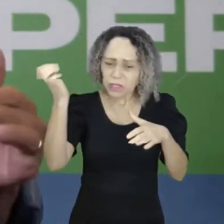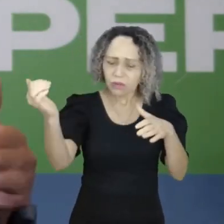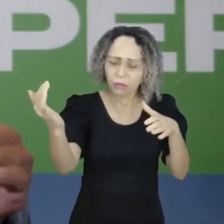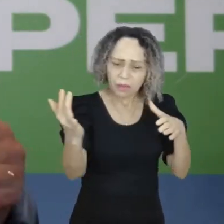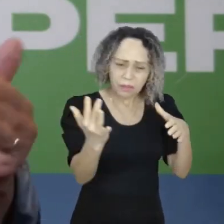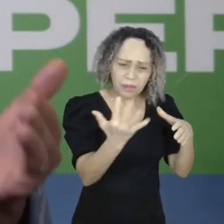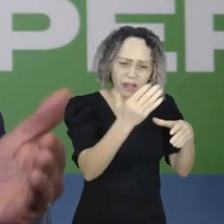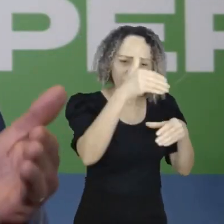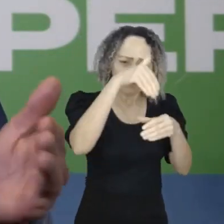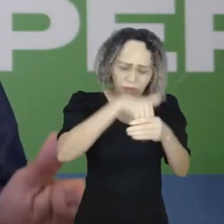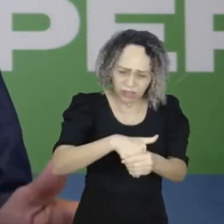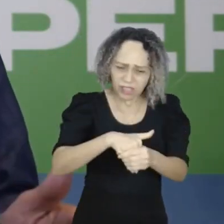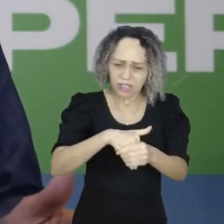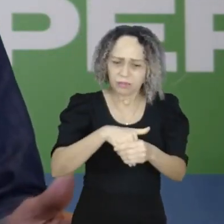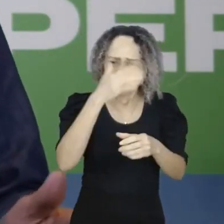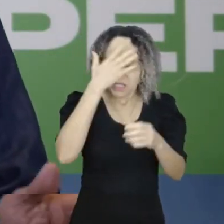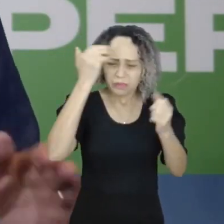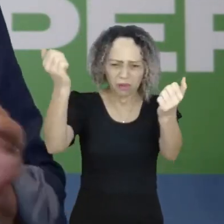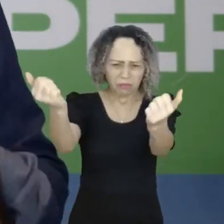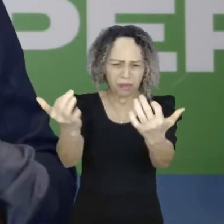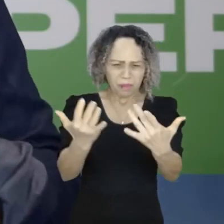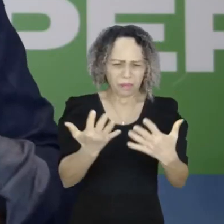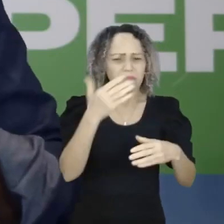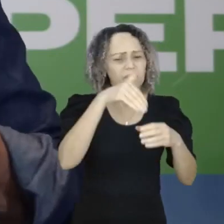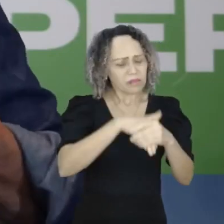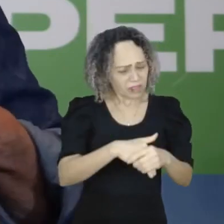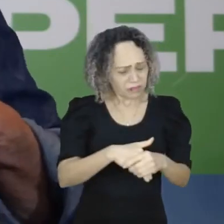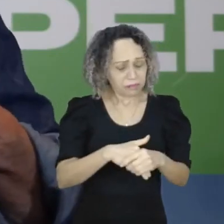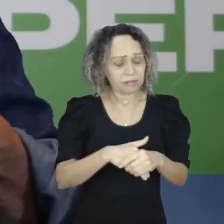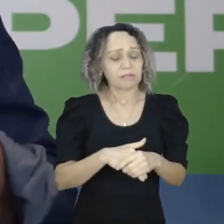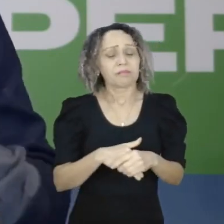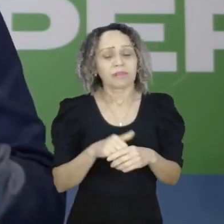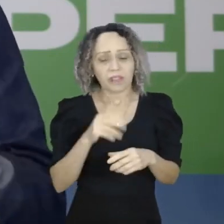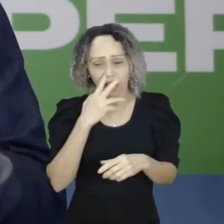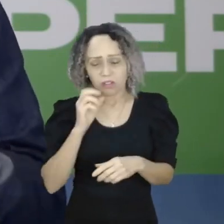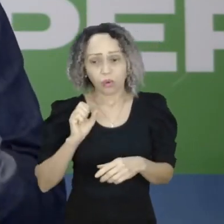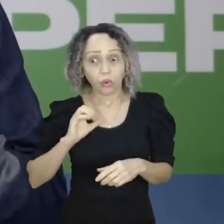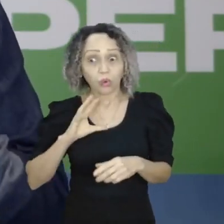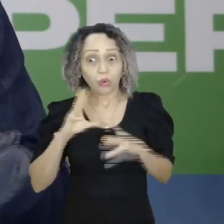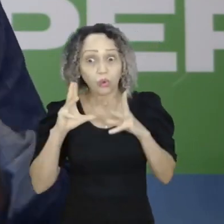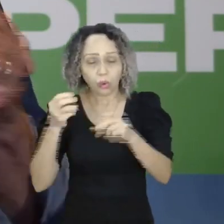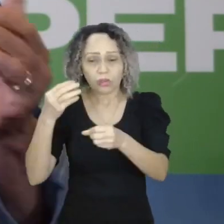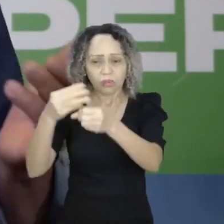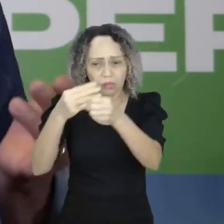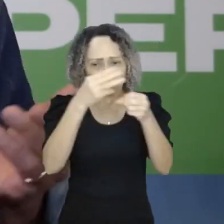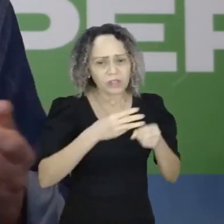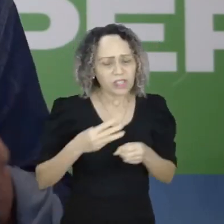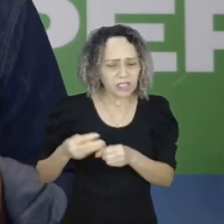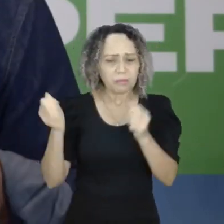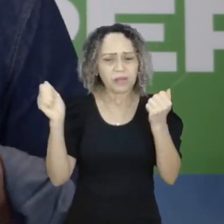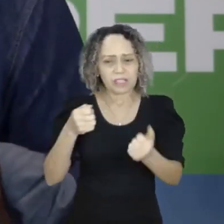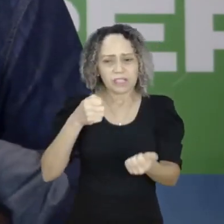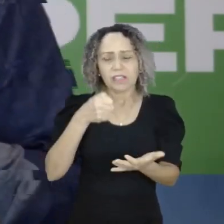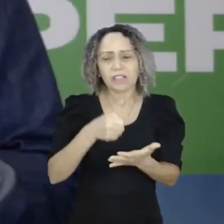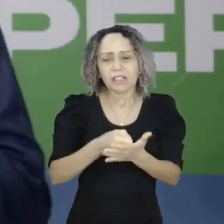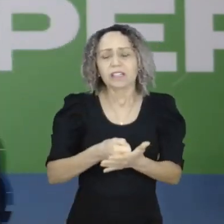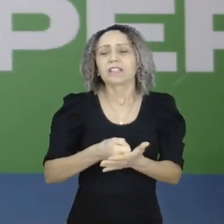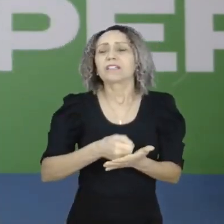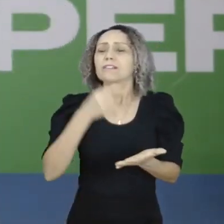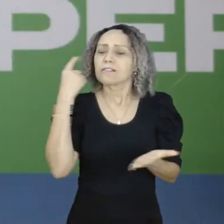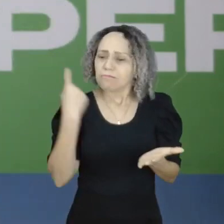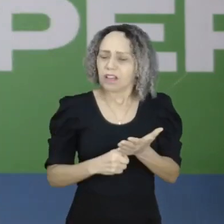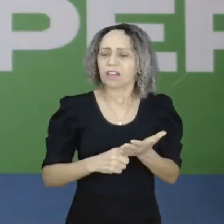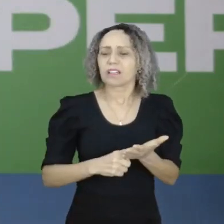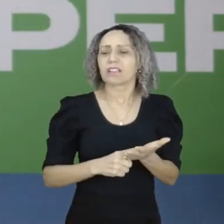povo possa comparecer em massa para votar. Ou seja, na verdade, veja, o que nós estamos tentando convencer o povo é que